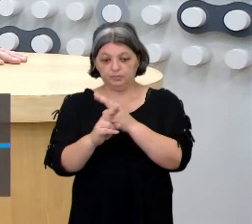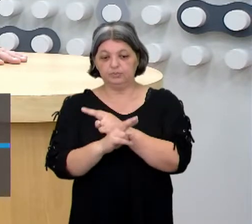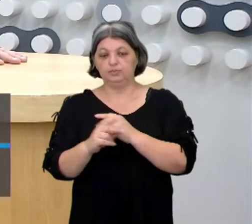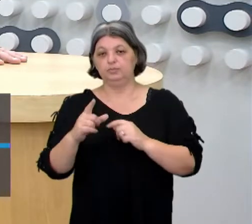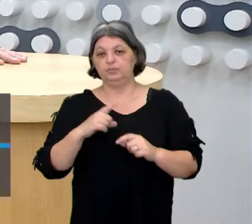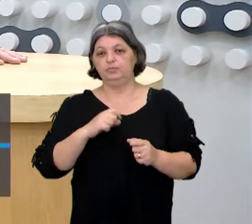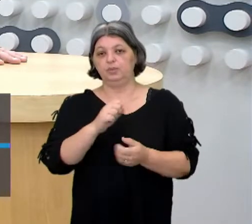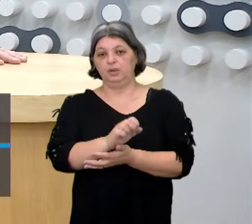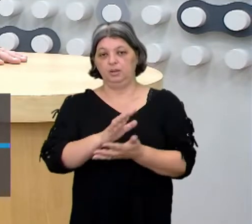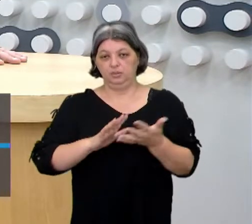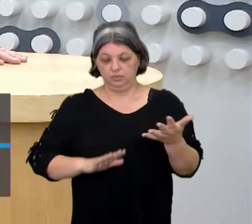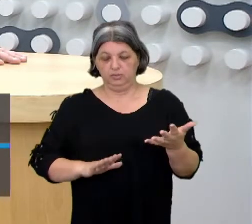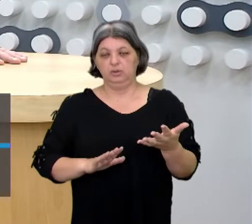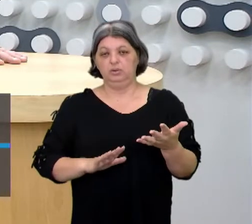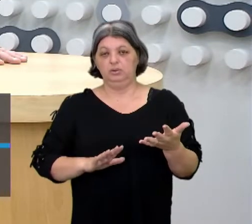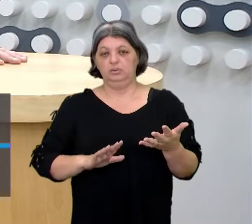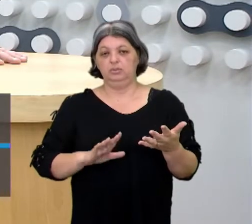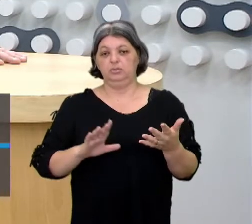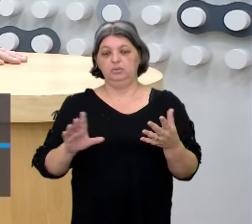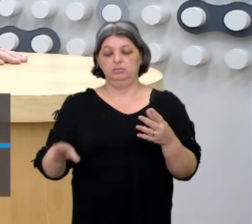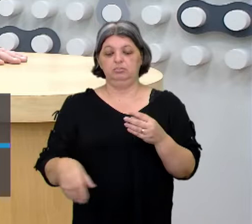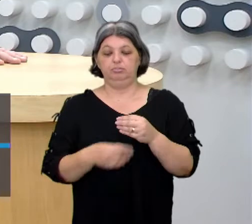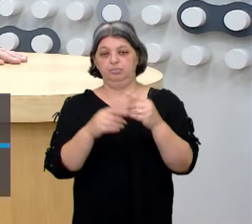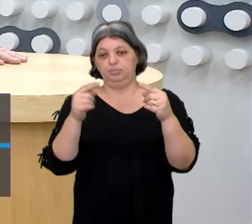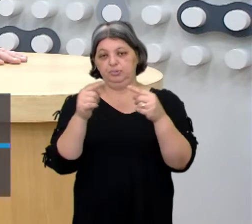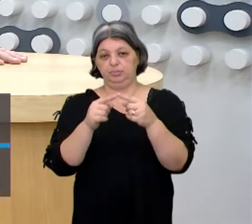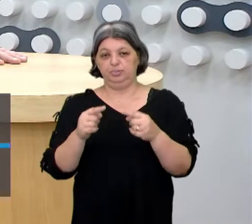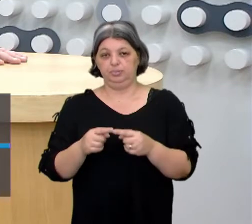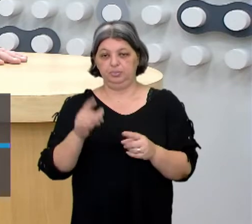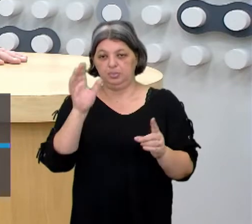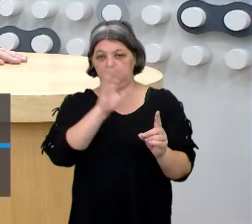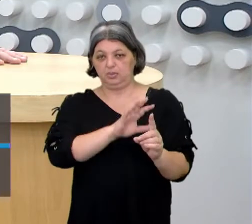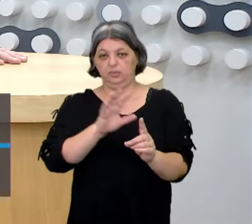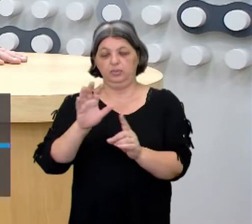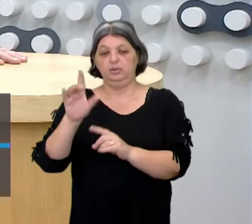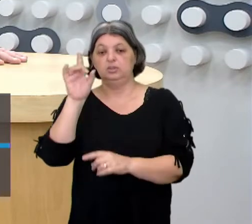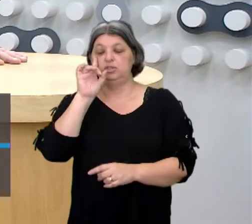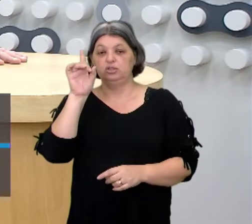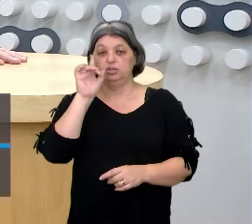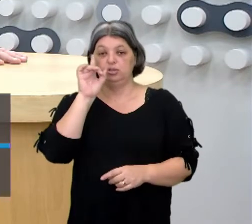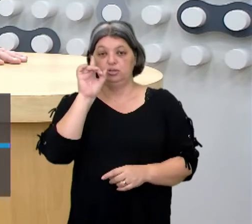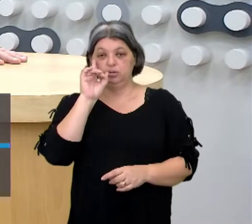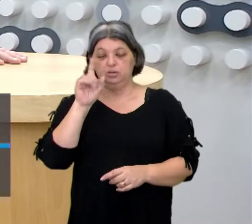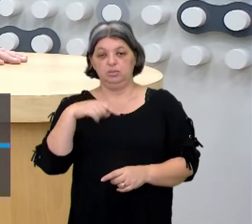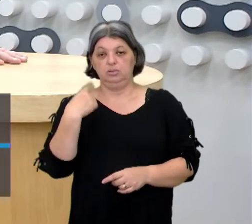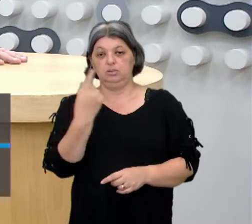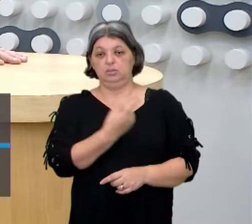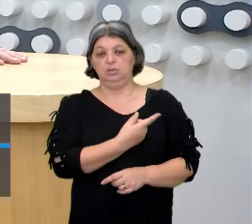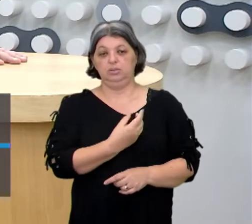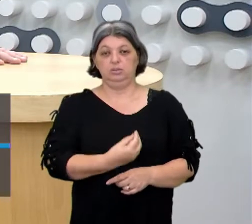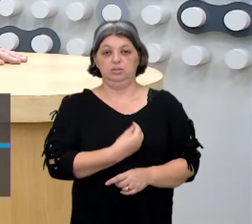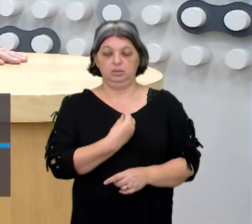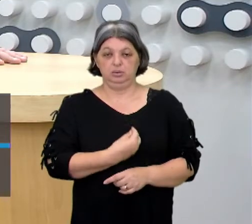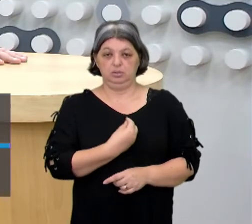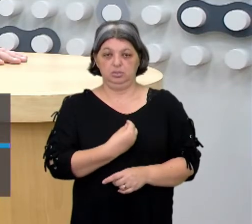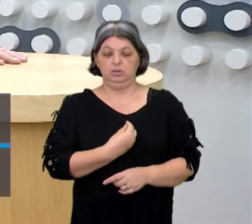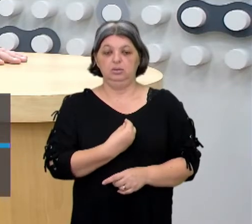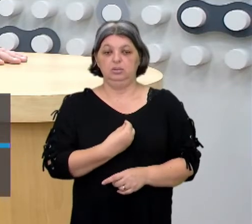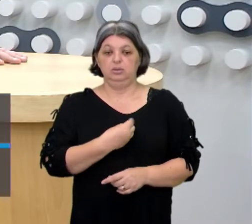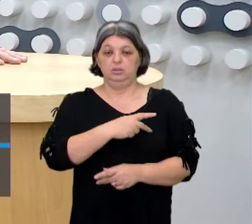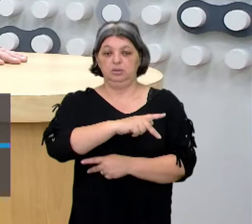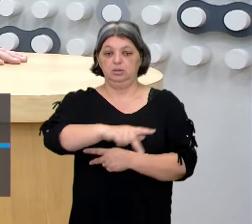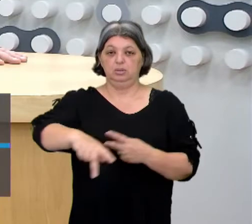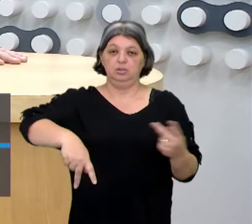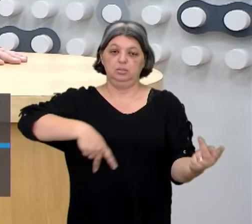dessas atividades internas que tanto influenciam, né, no nosso dia a dia e na nossa superfície do